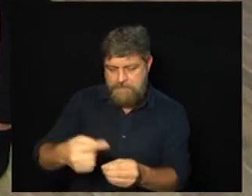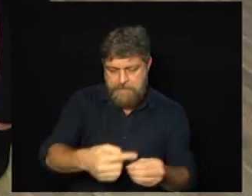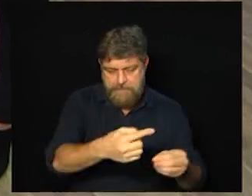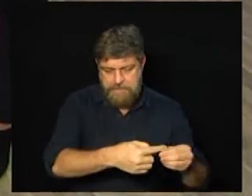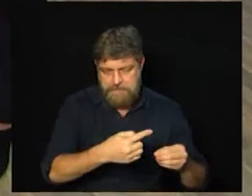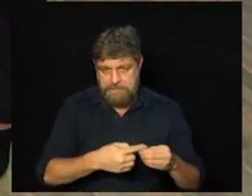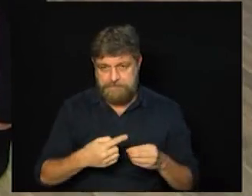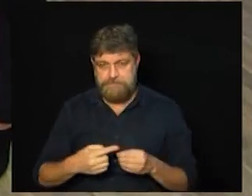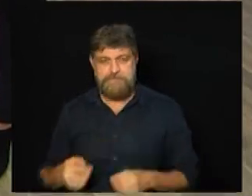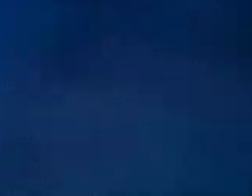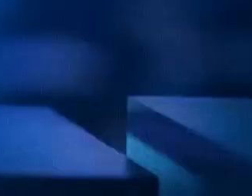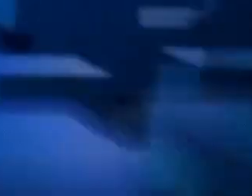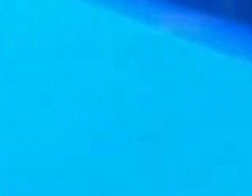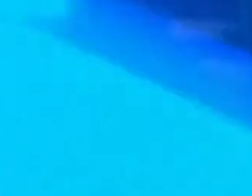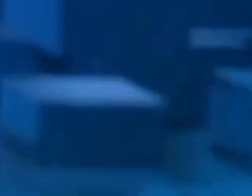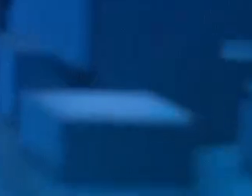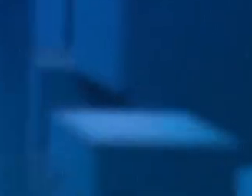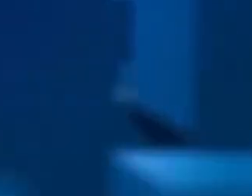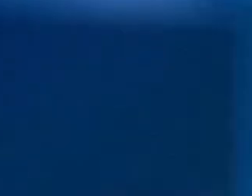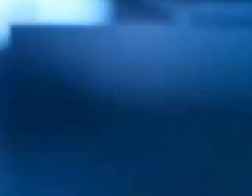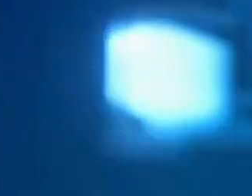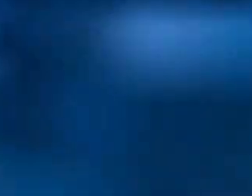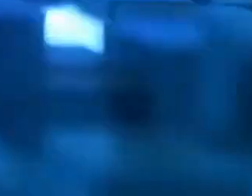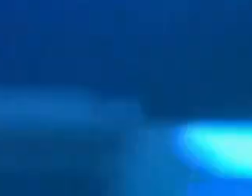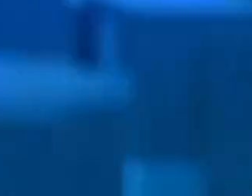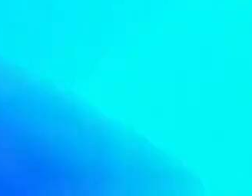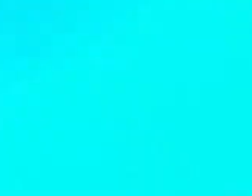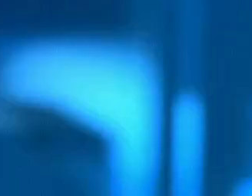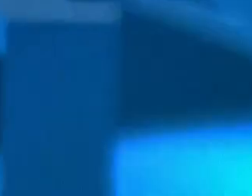região já que a cidade a própolis é